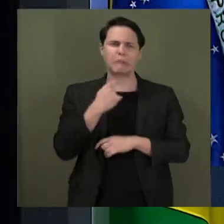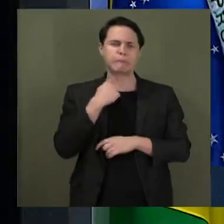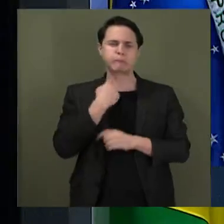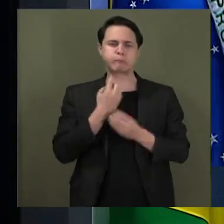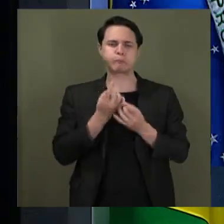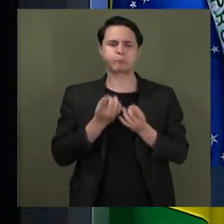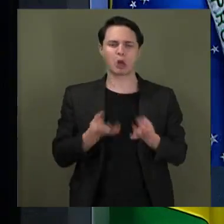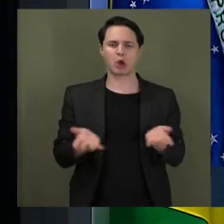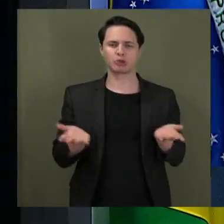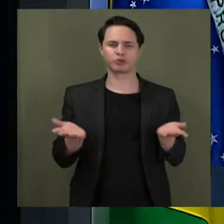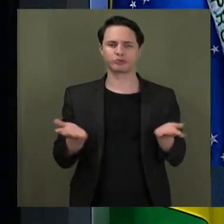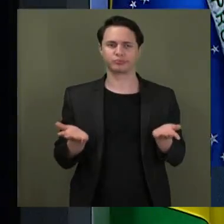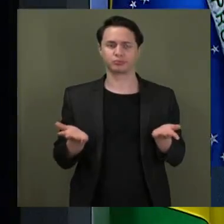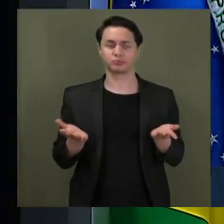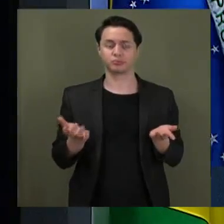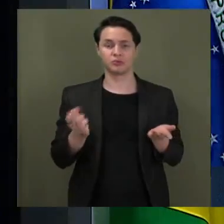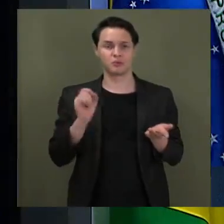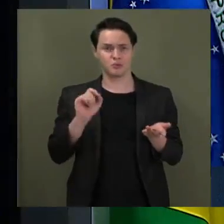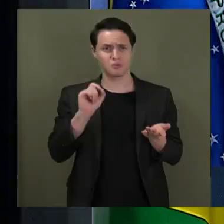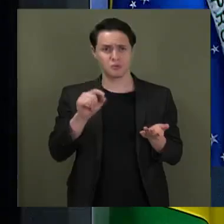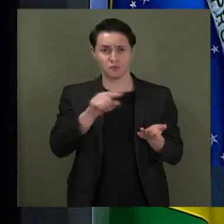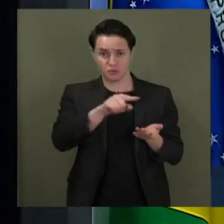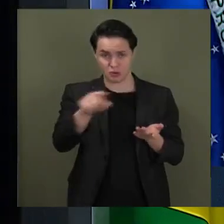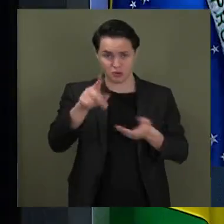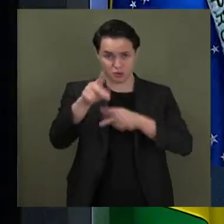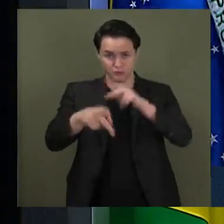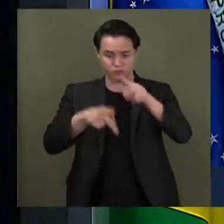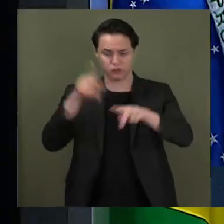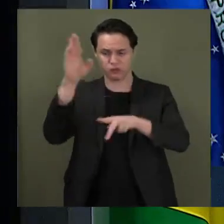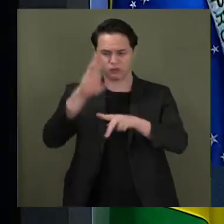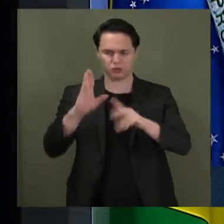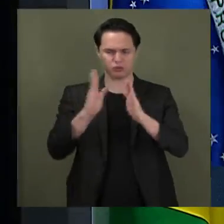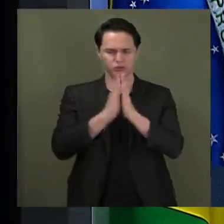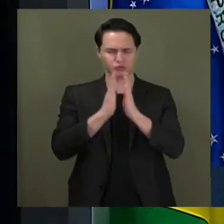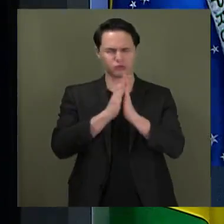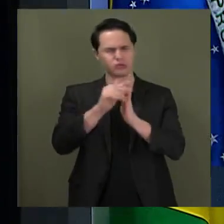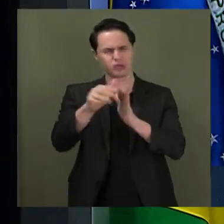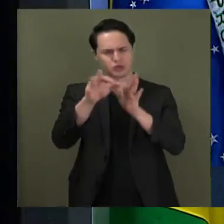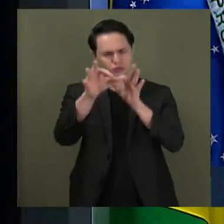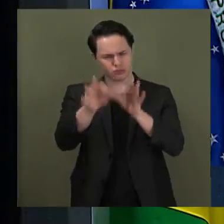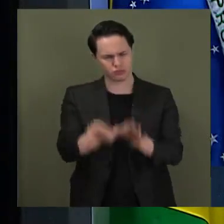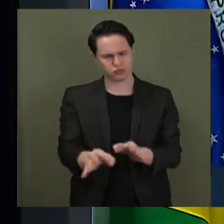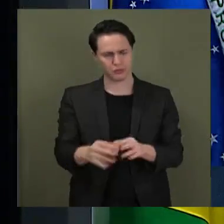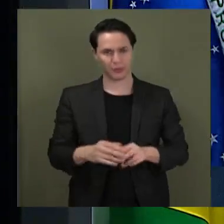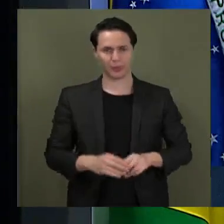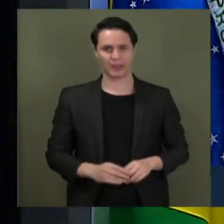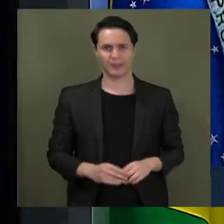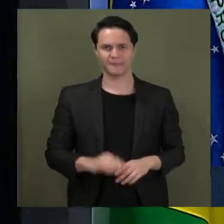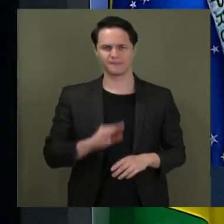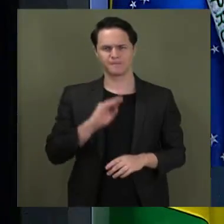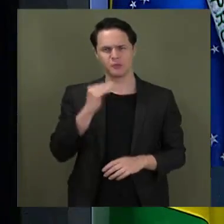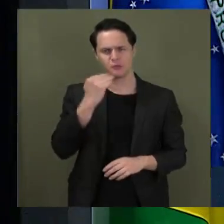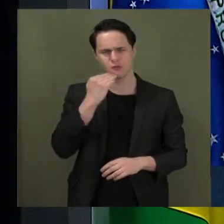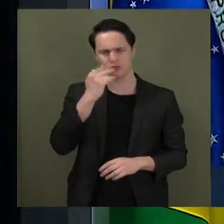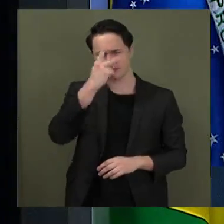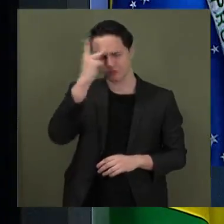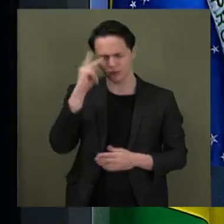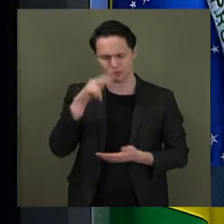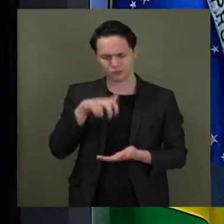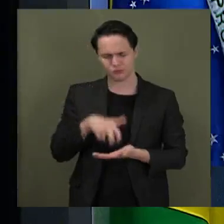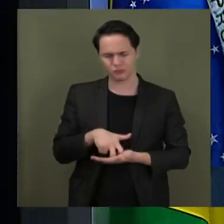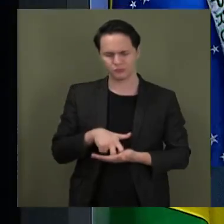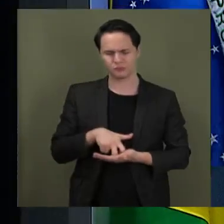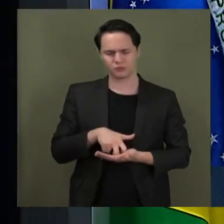coisa é certa, as orações suas, brasileiros, justos, milhões de pessoas